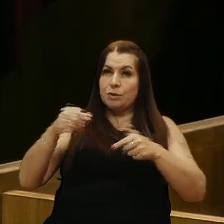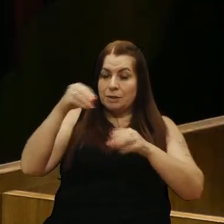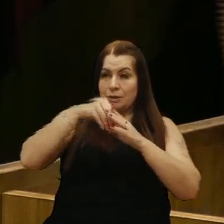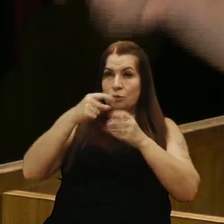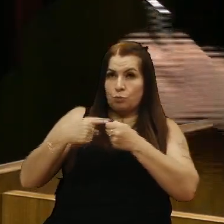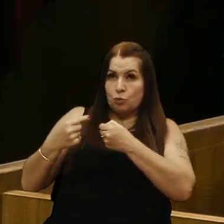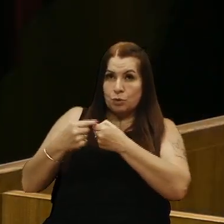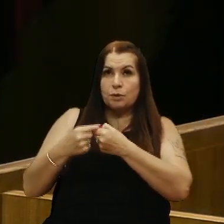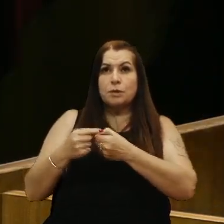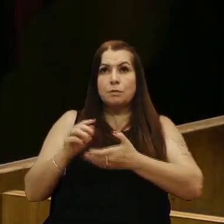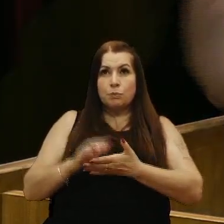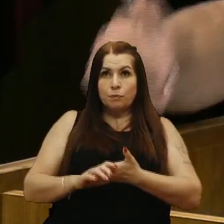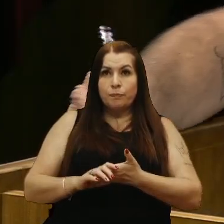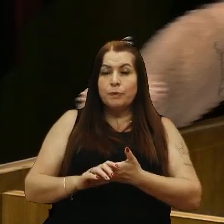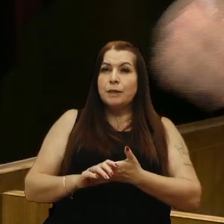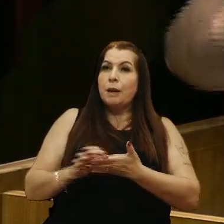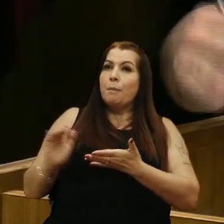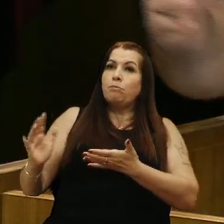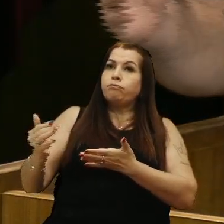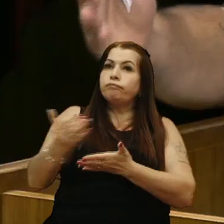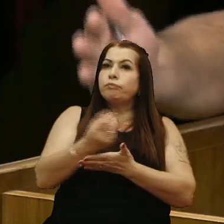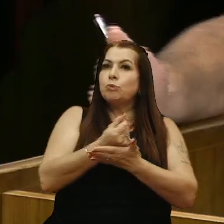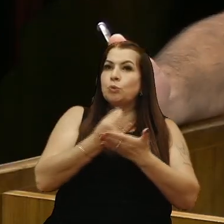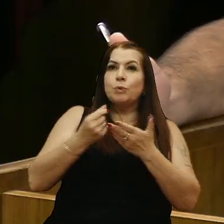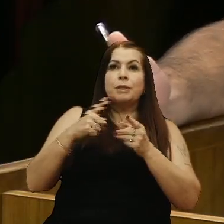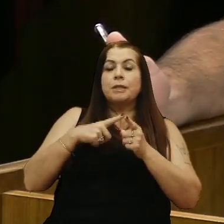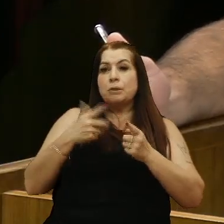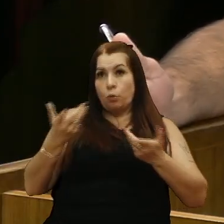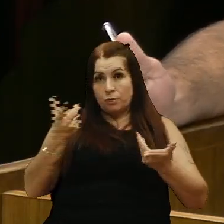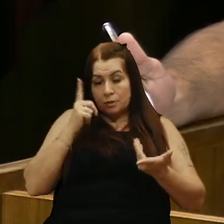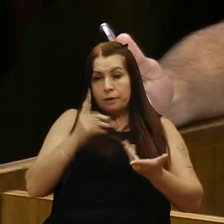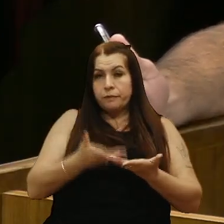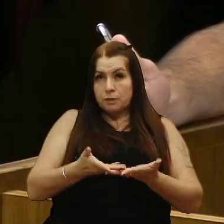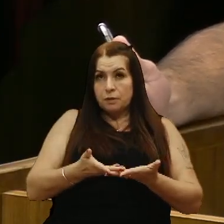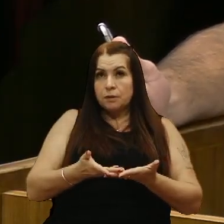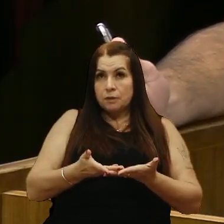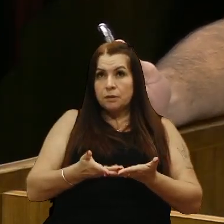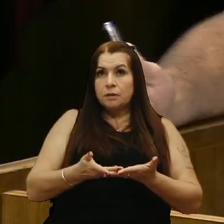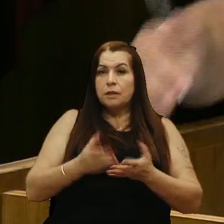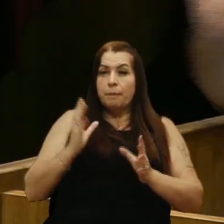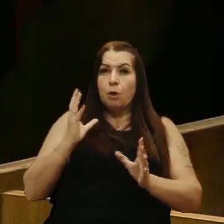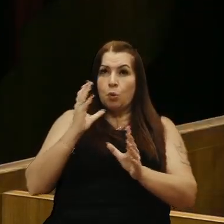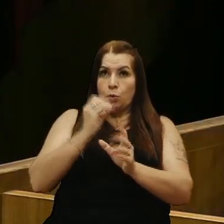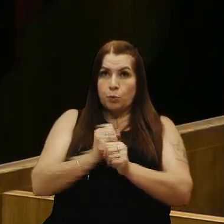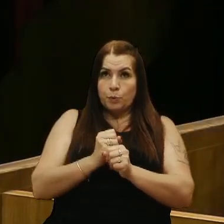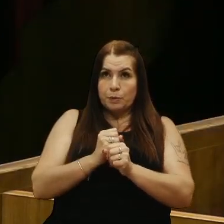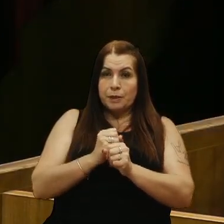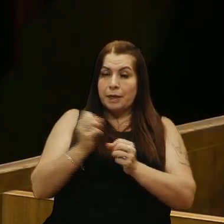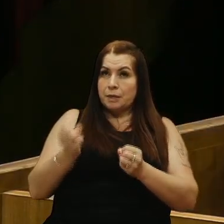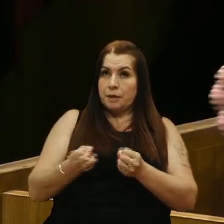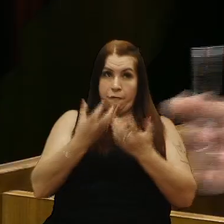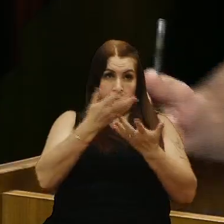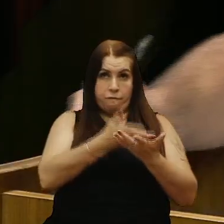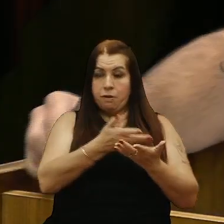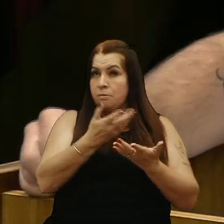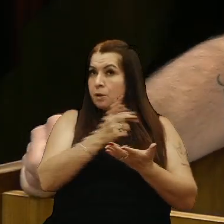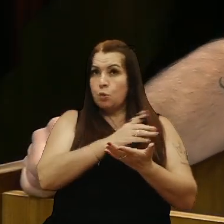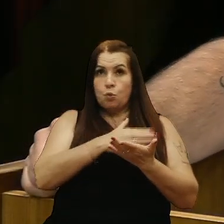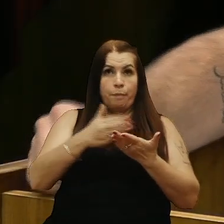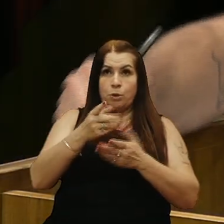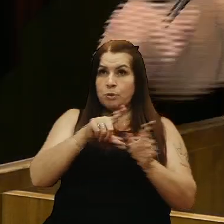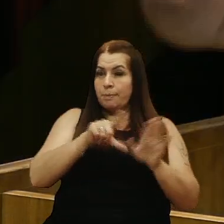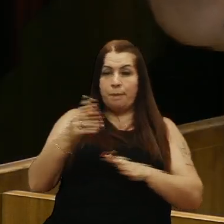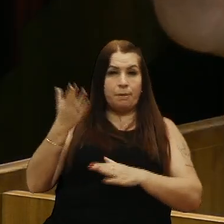Se nós temos outras maneiras de captar recurso, que capte recurso. E para concluir, essa festa, ela não começou